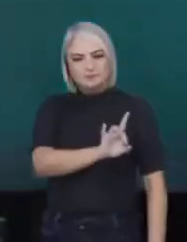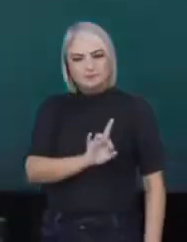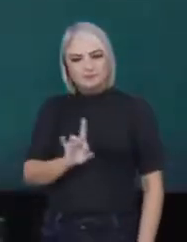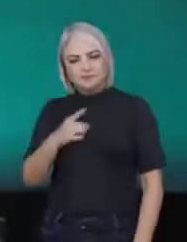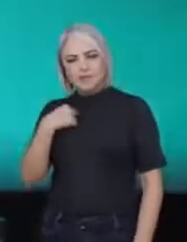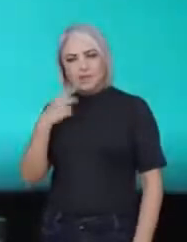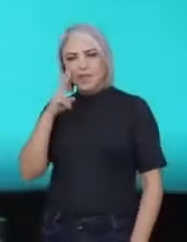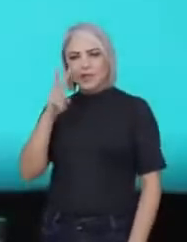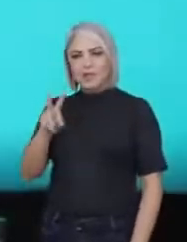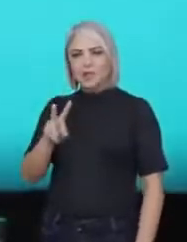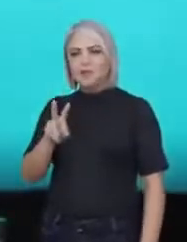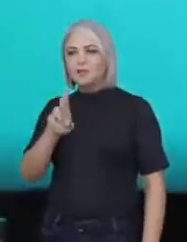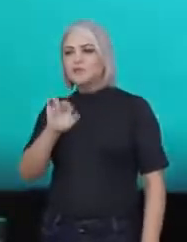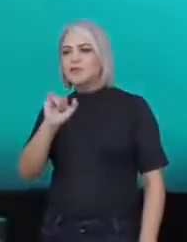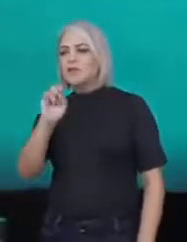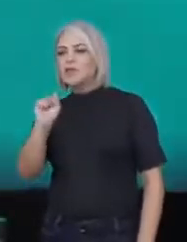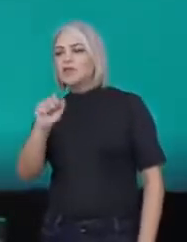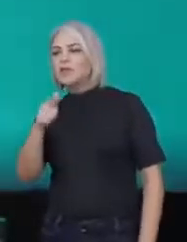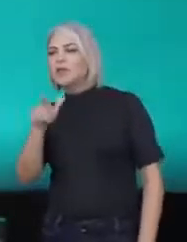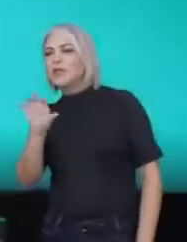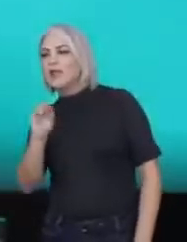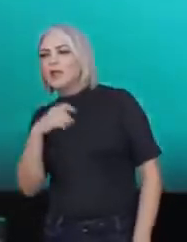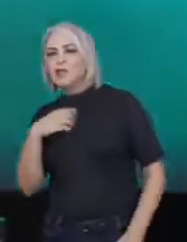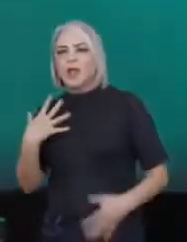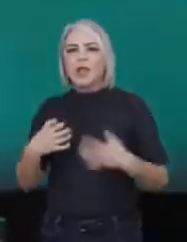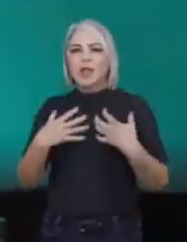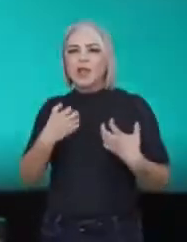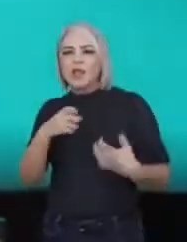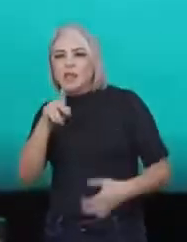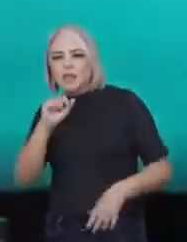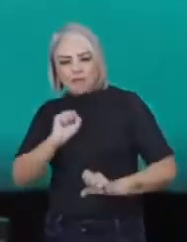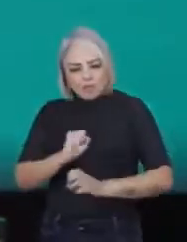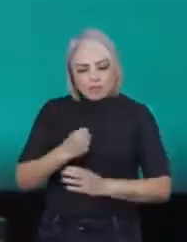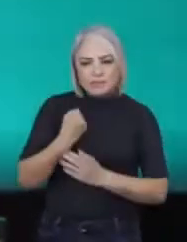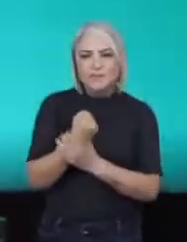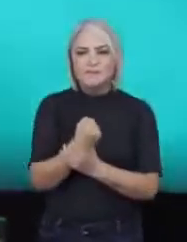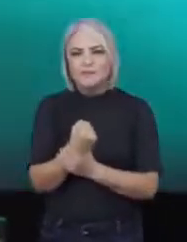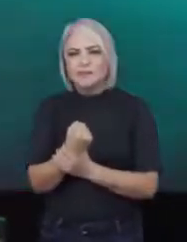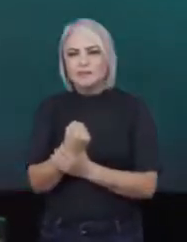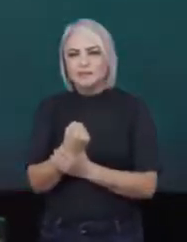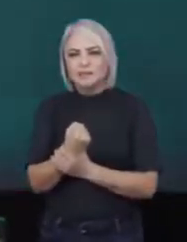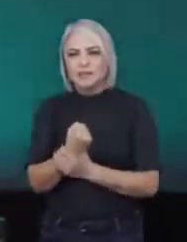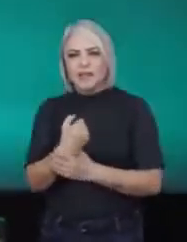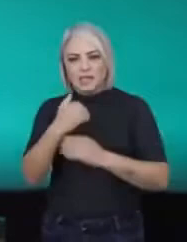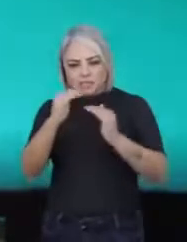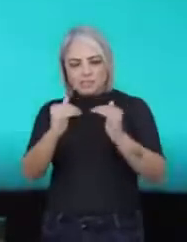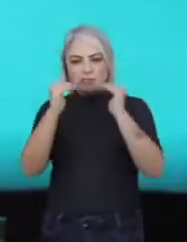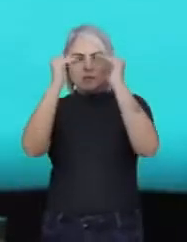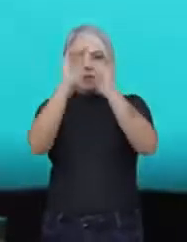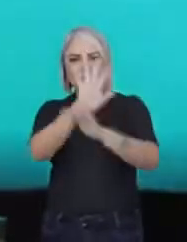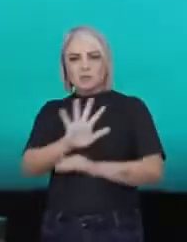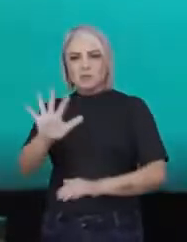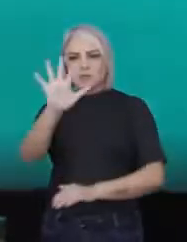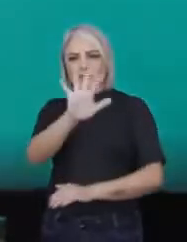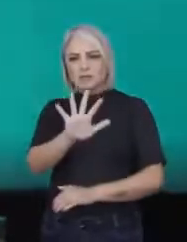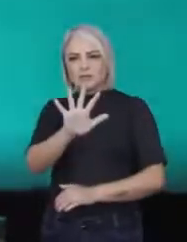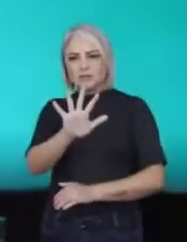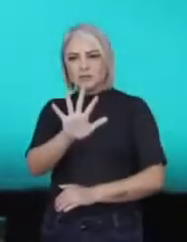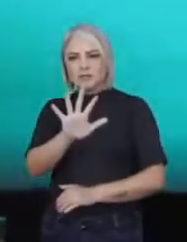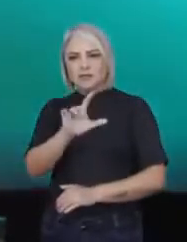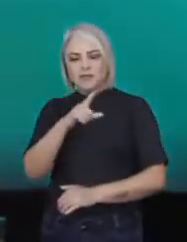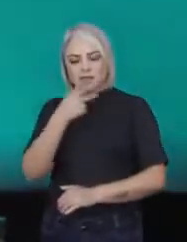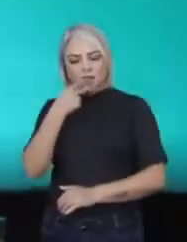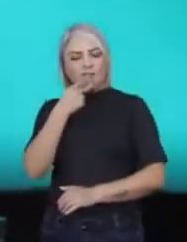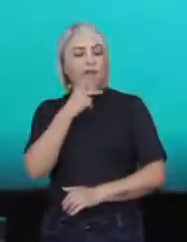aqui e vi toda a briga do Riquel em defesa, sabe, da soberania nacional, eu queria te dizer, companheiro